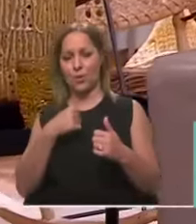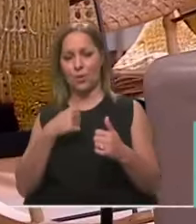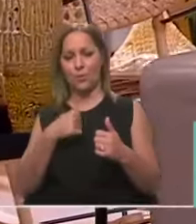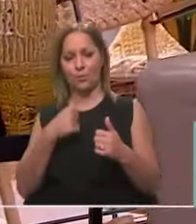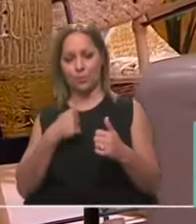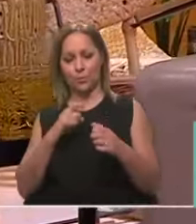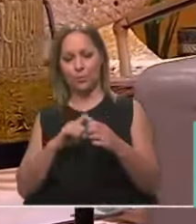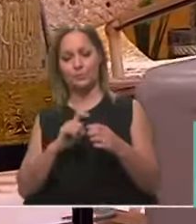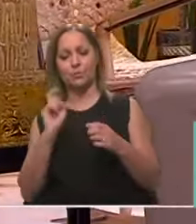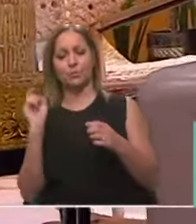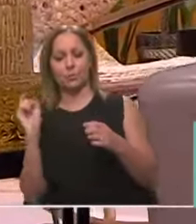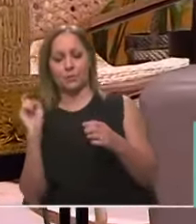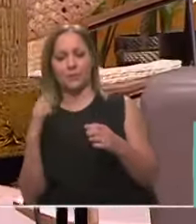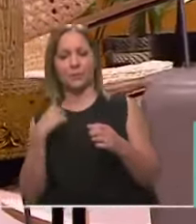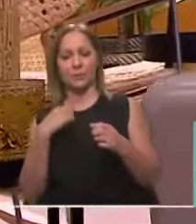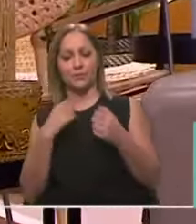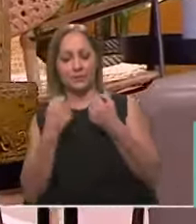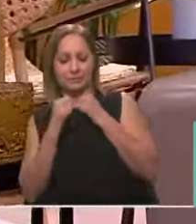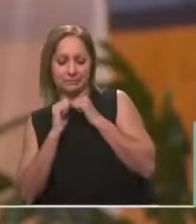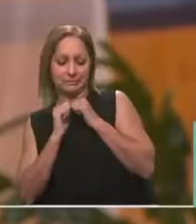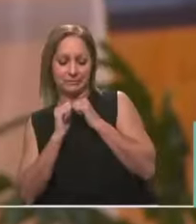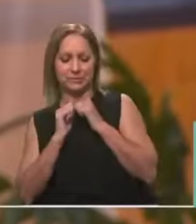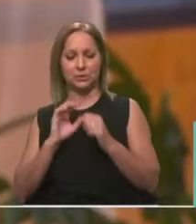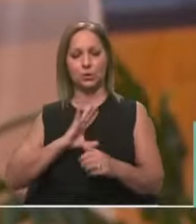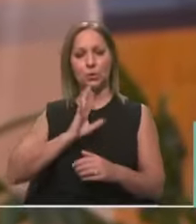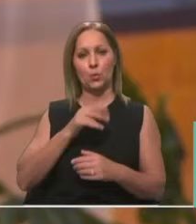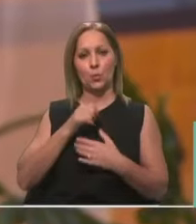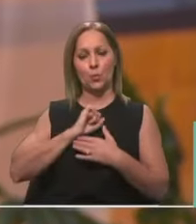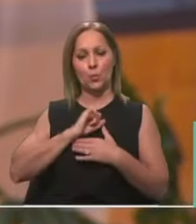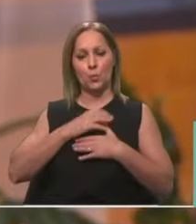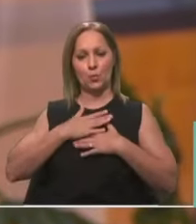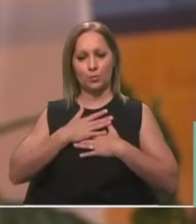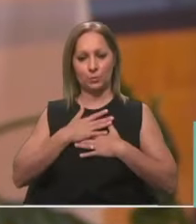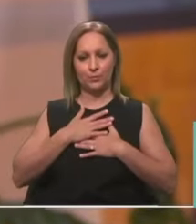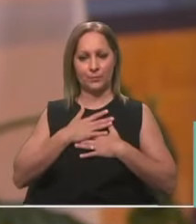Eu também procurava refugiar-me no meu mundo interior e ficar